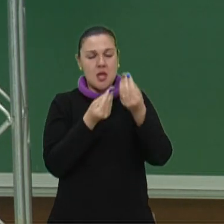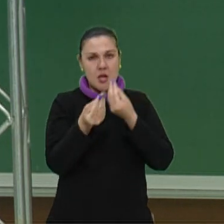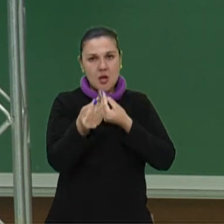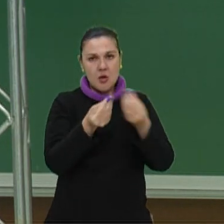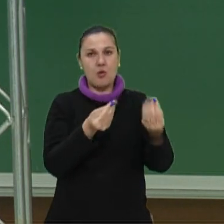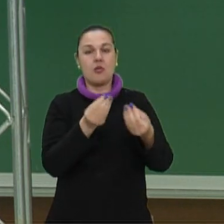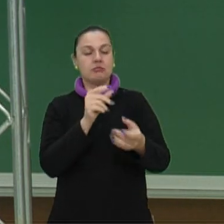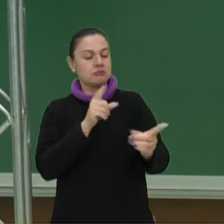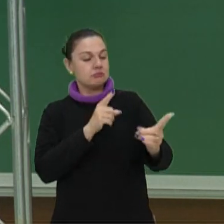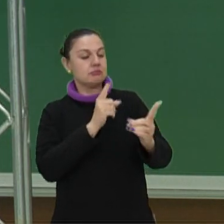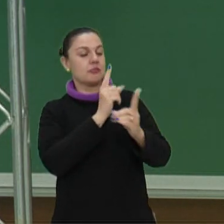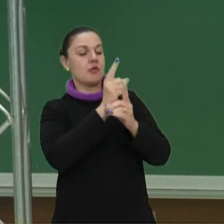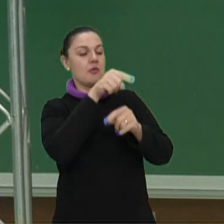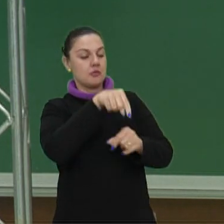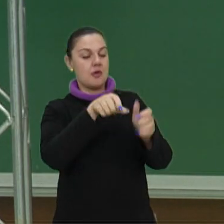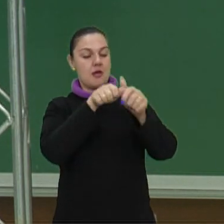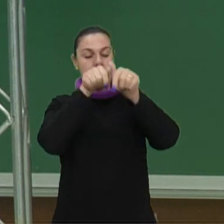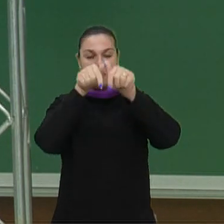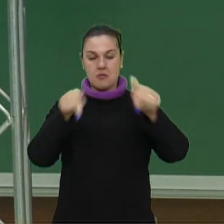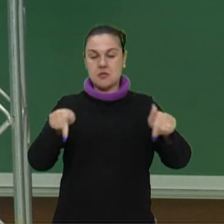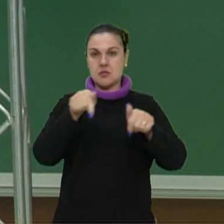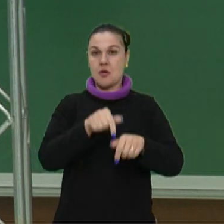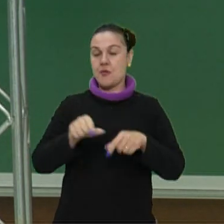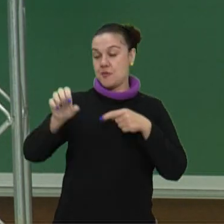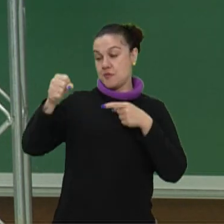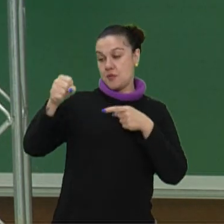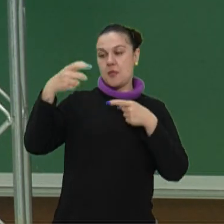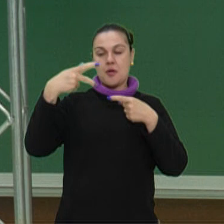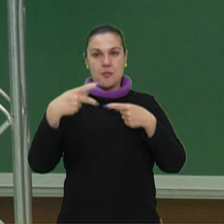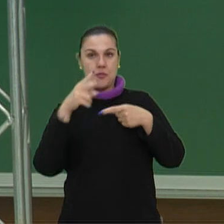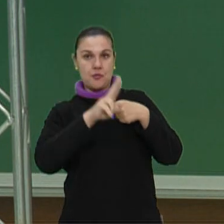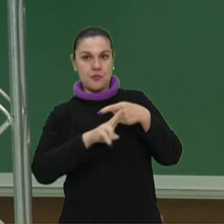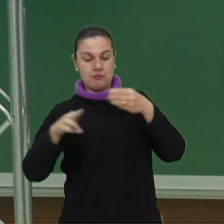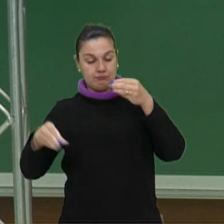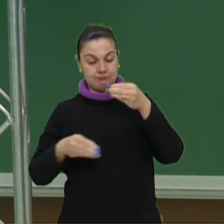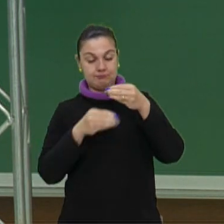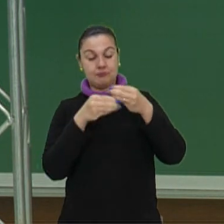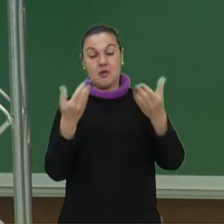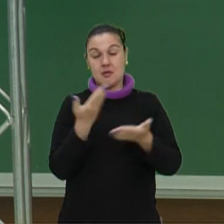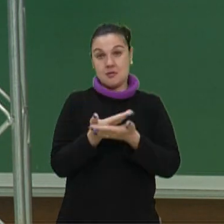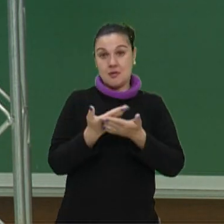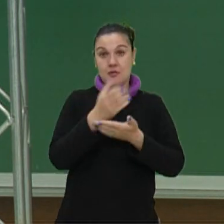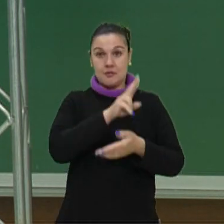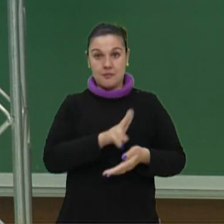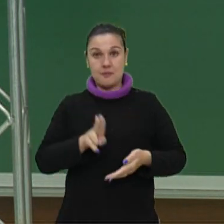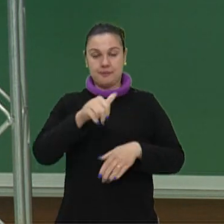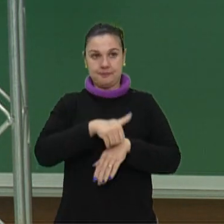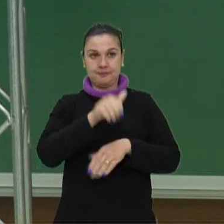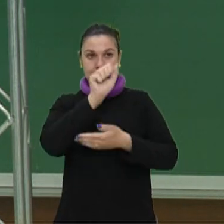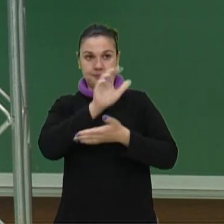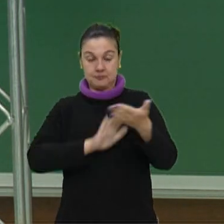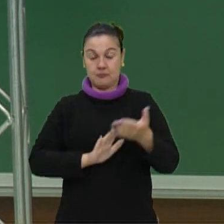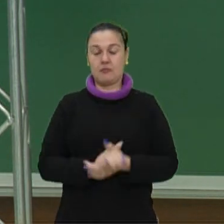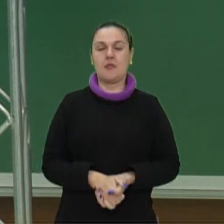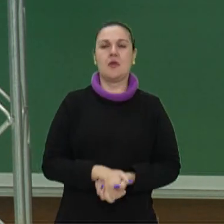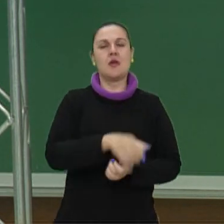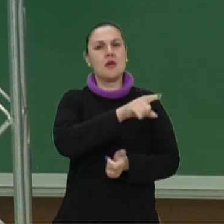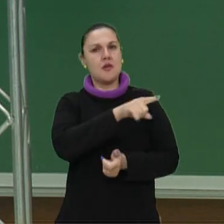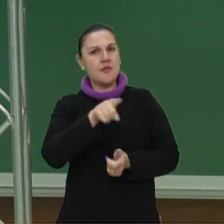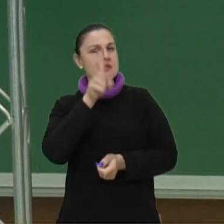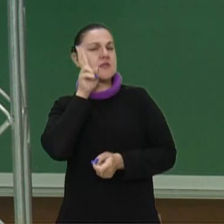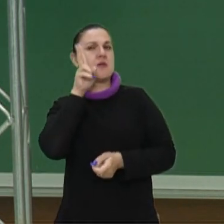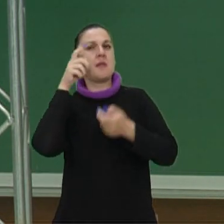como determinar a equação através da soma e produto, né? E nessa aula a gente vai fazer mais exercícios sobre isso. Lembrando apenas